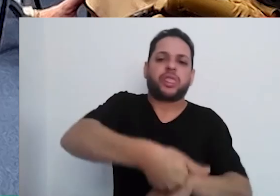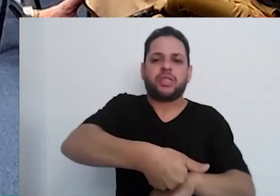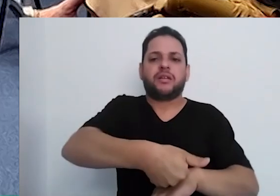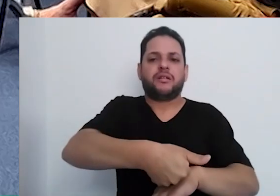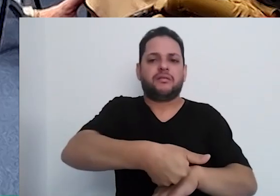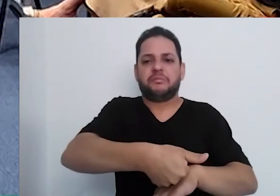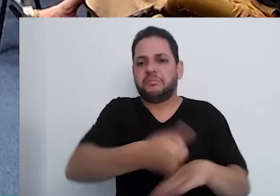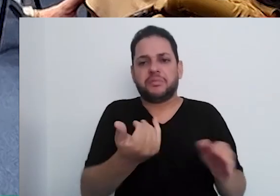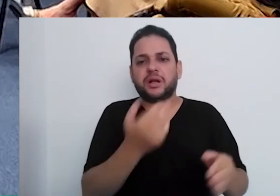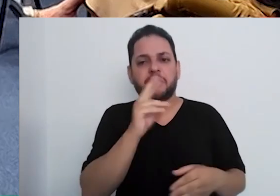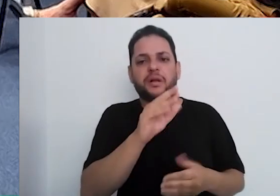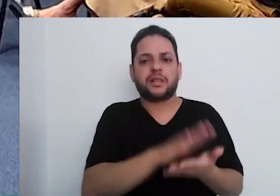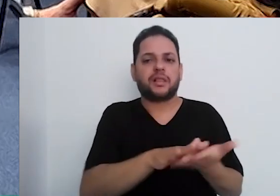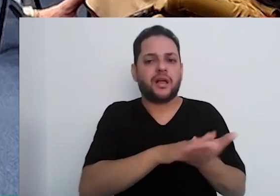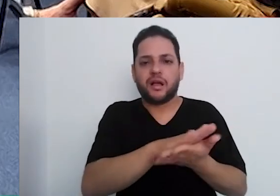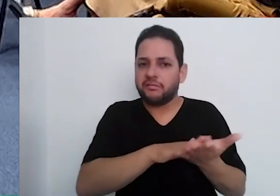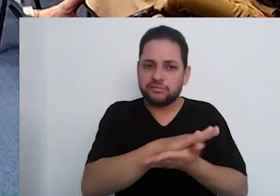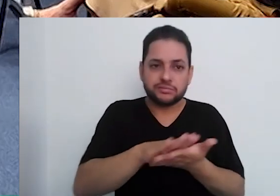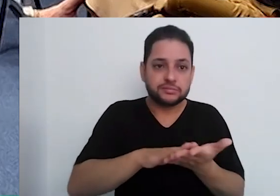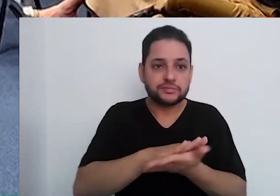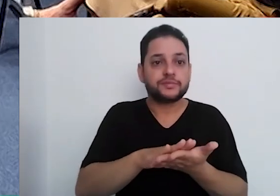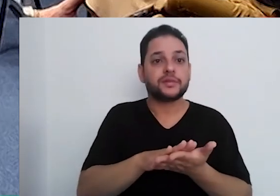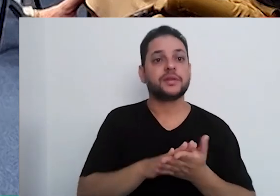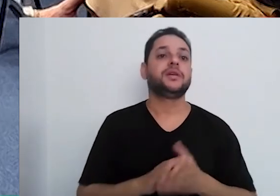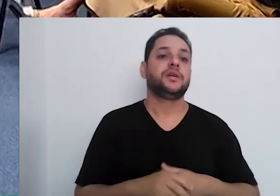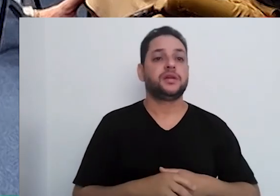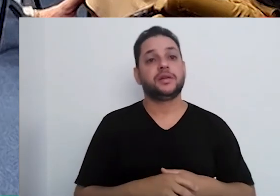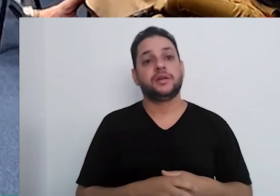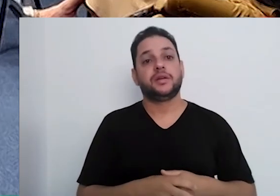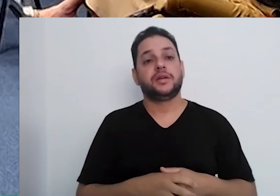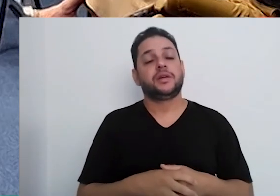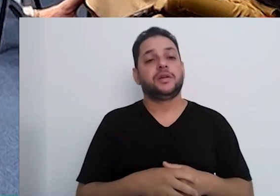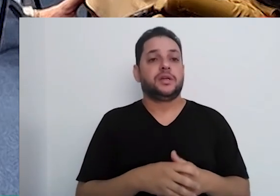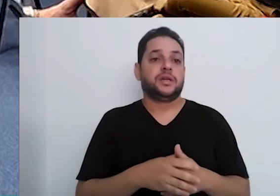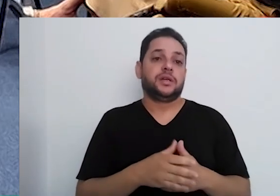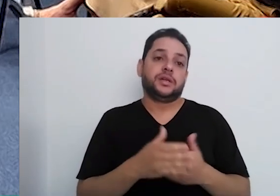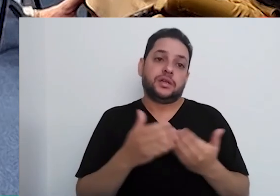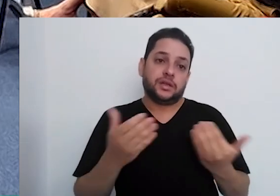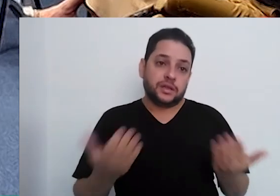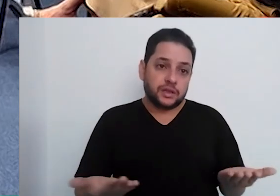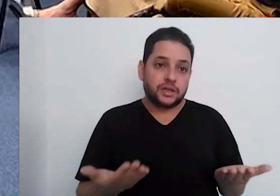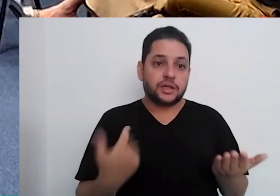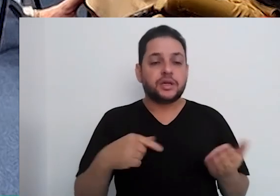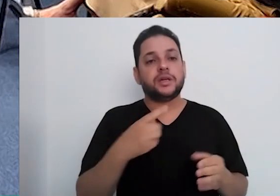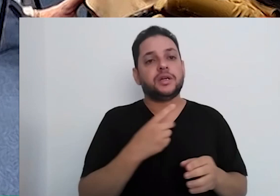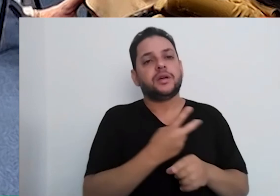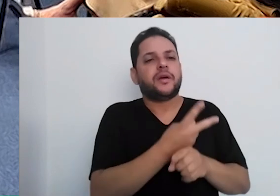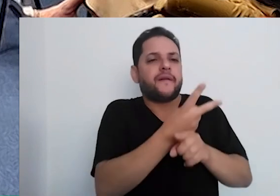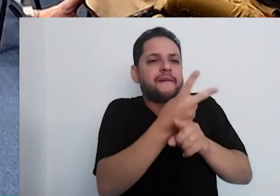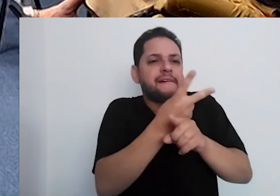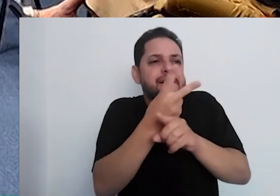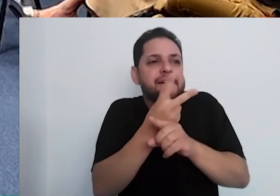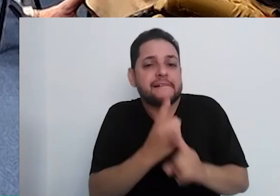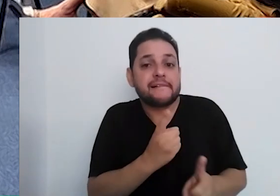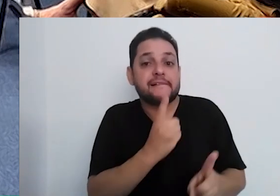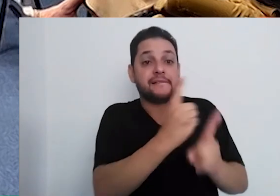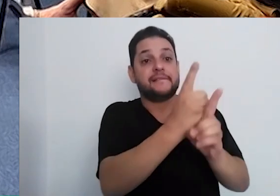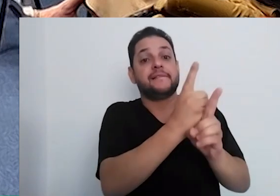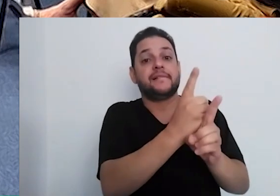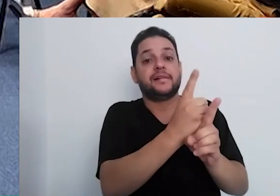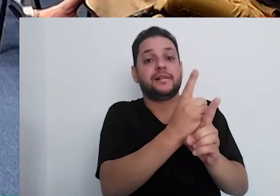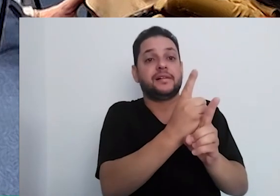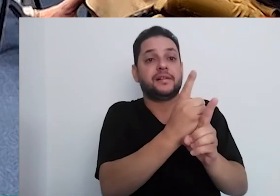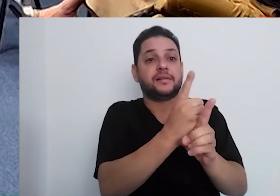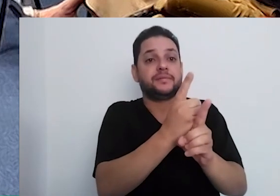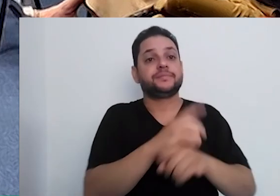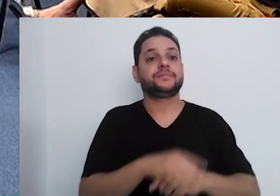mas não responde eh Então essa é a parte de de como que a gente acha os casos a questão dos casos já terem